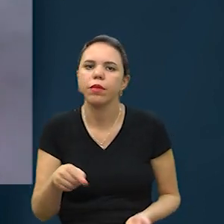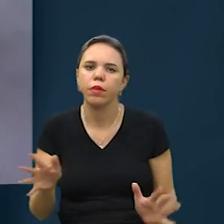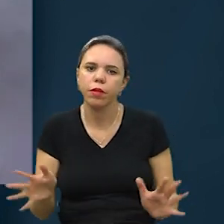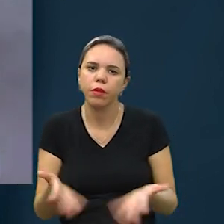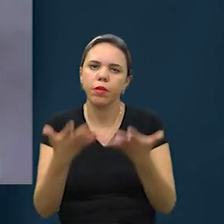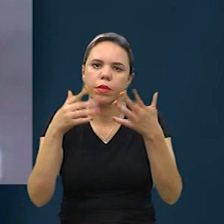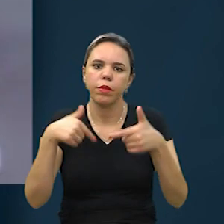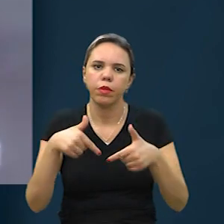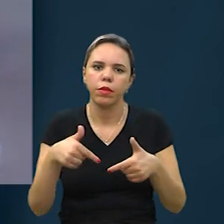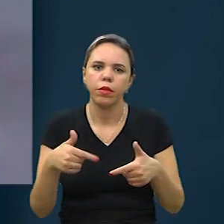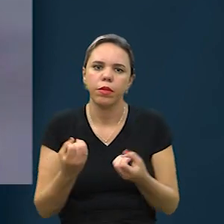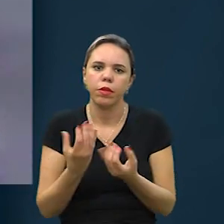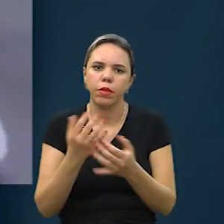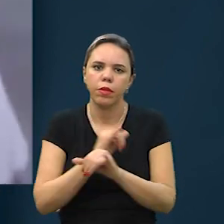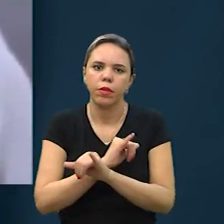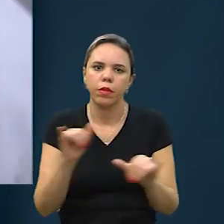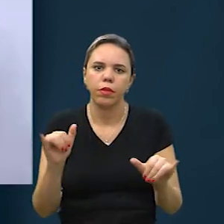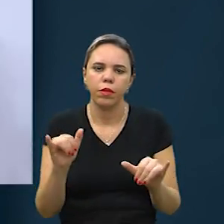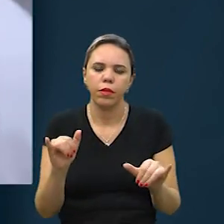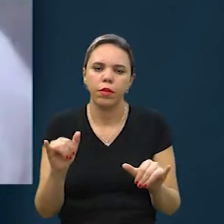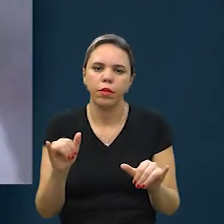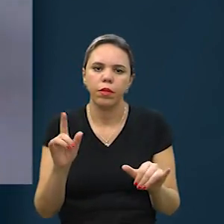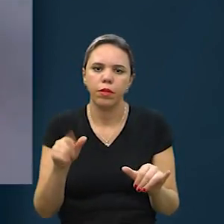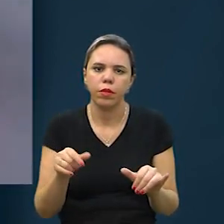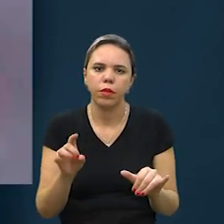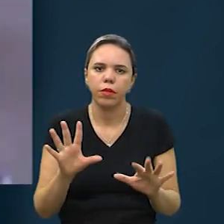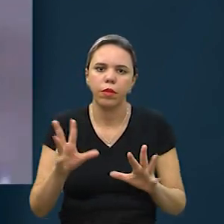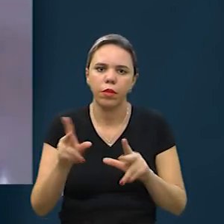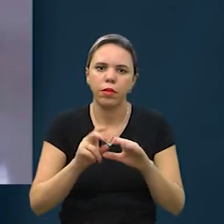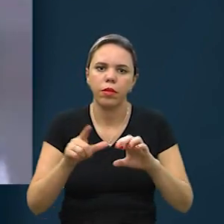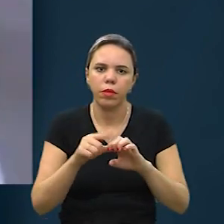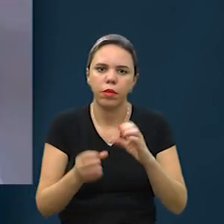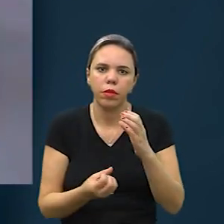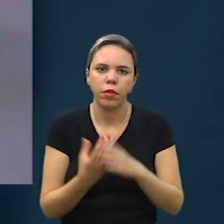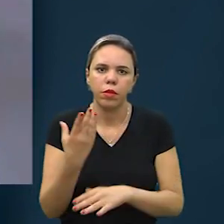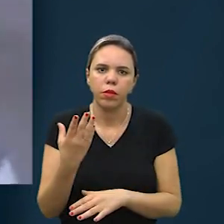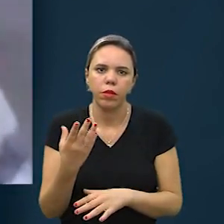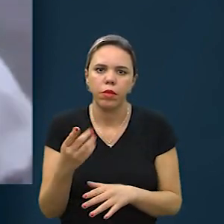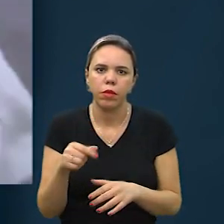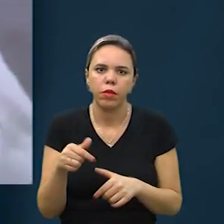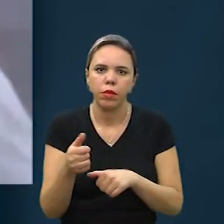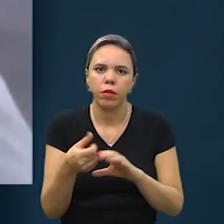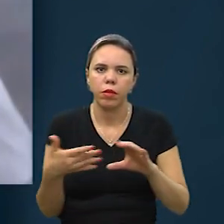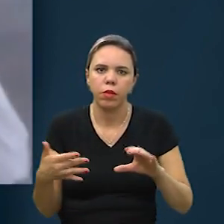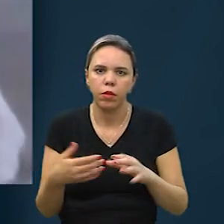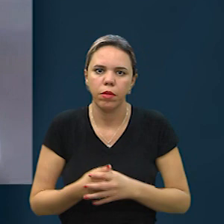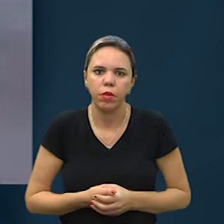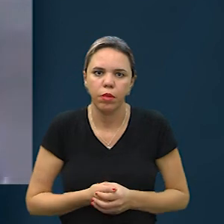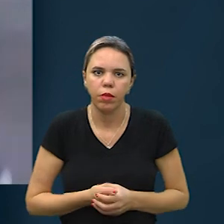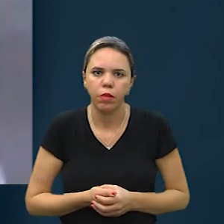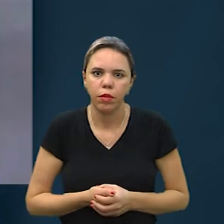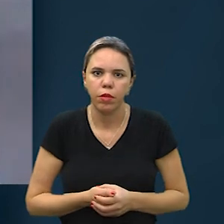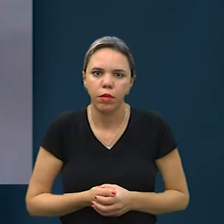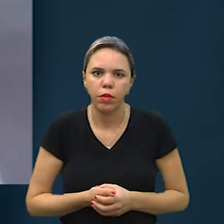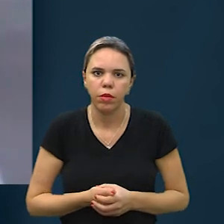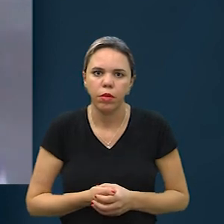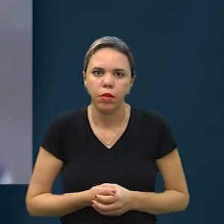é estimular atividades formativas, que isso serve para todo empreendedor, né? Tanto faz a sua